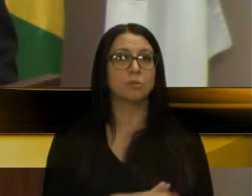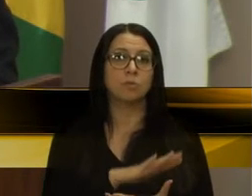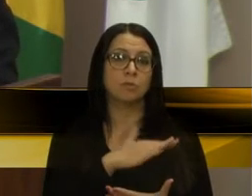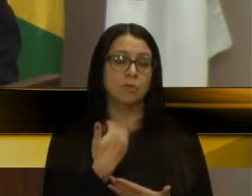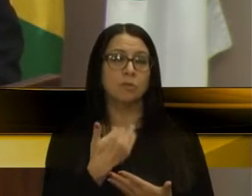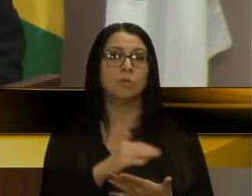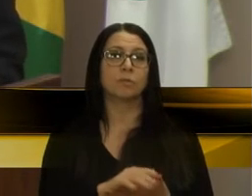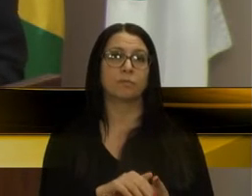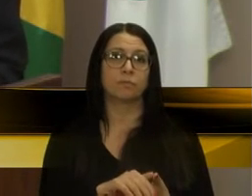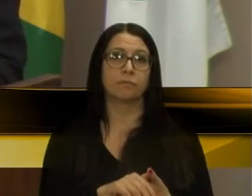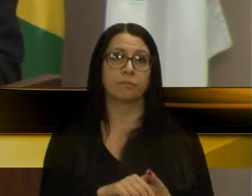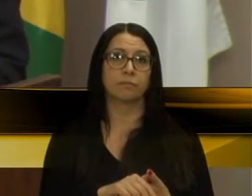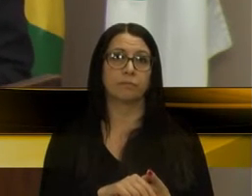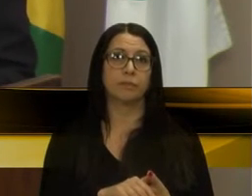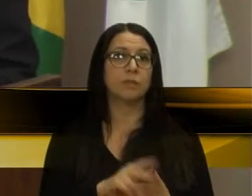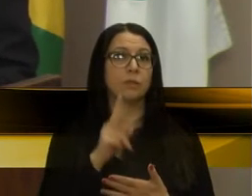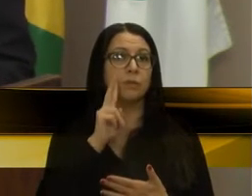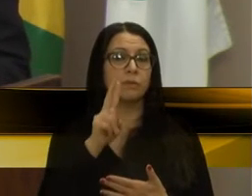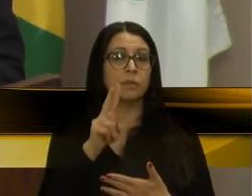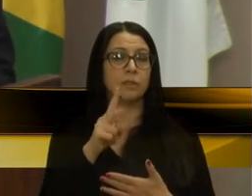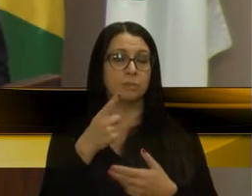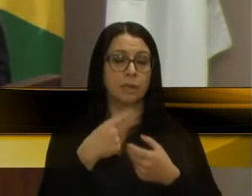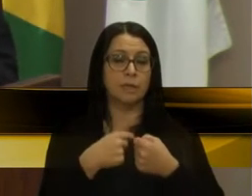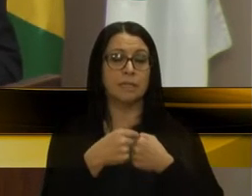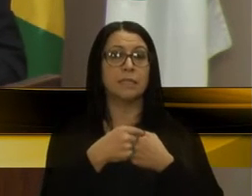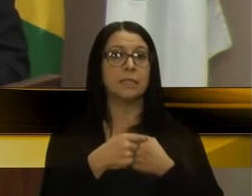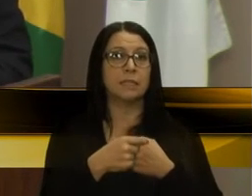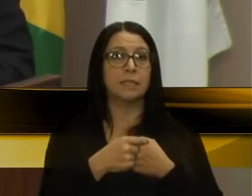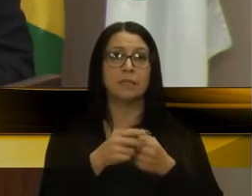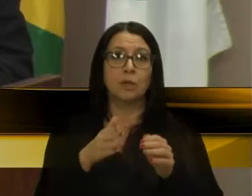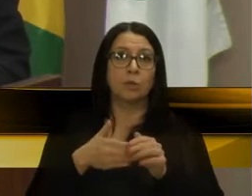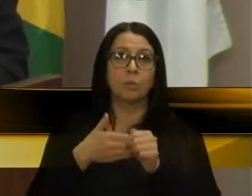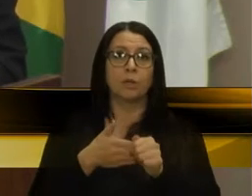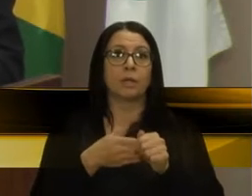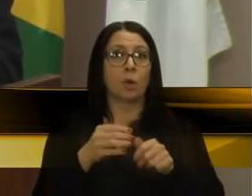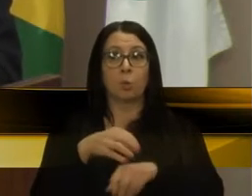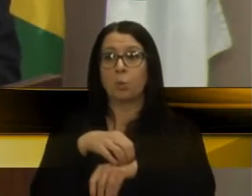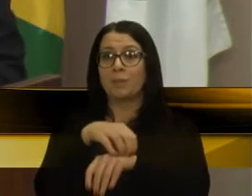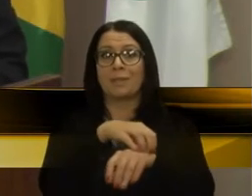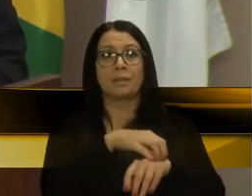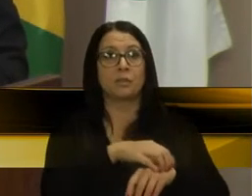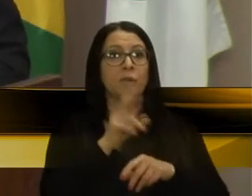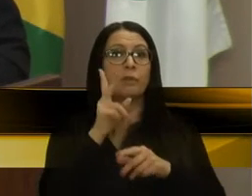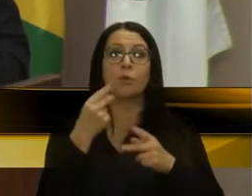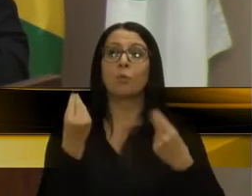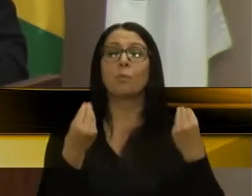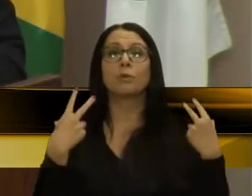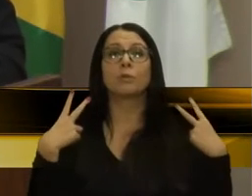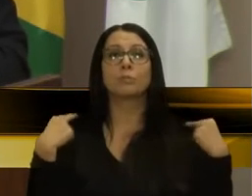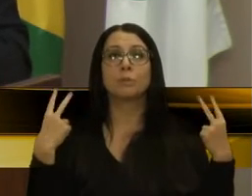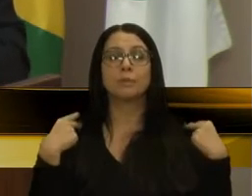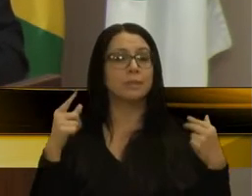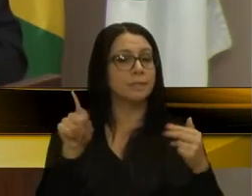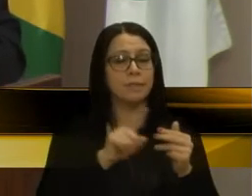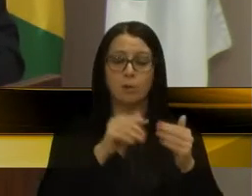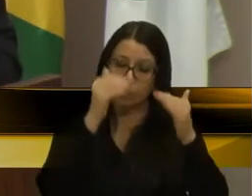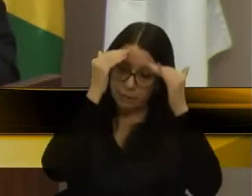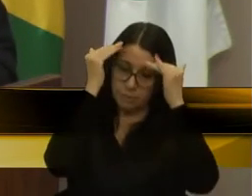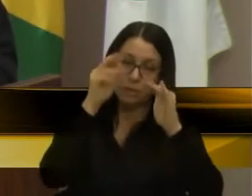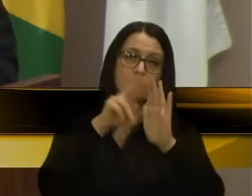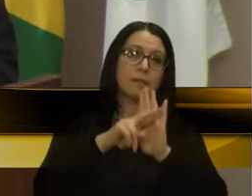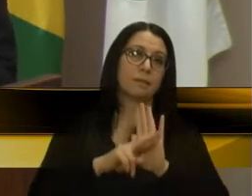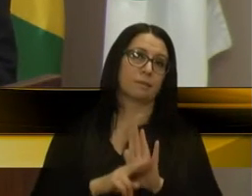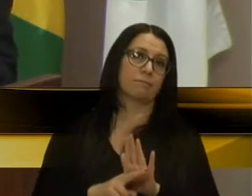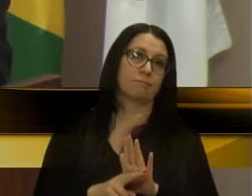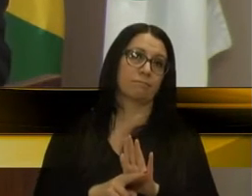mortes. Se a gente pegar pela nossa cidade, a gente acompanhar o trânsito, a gente vai ver como os motoristas são desobedientes às regras de